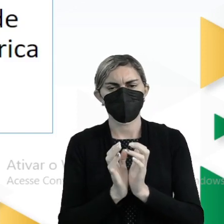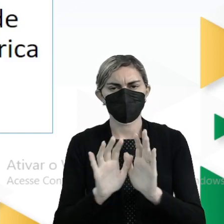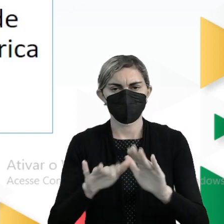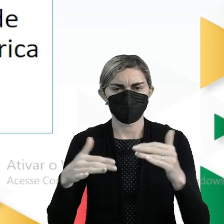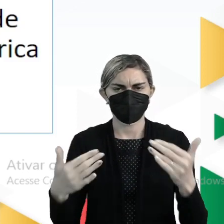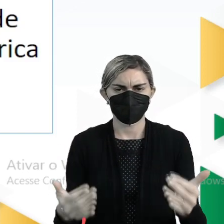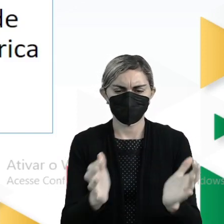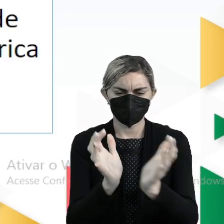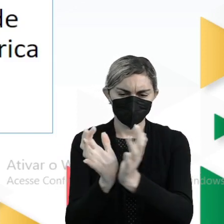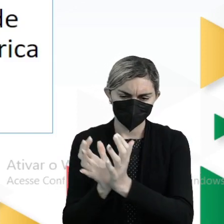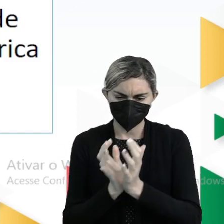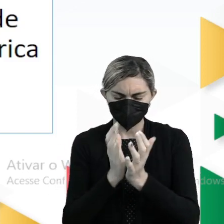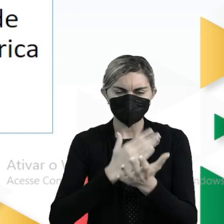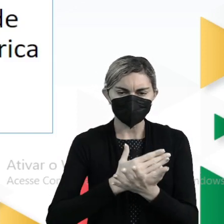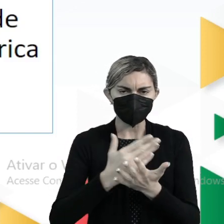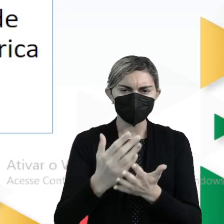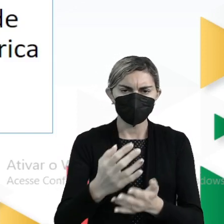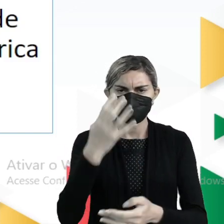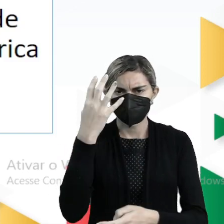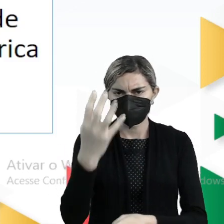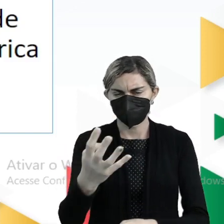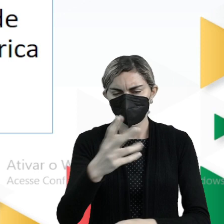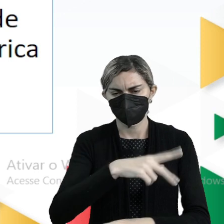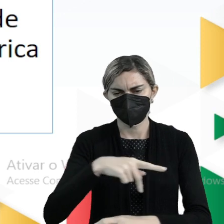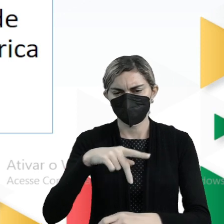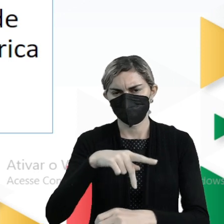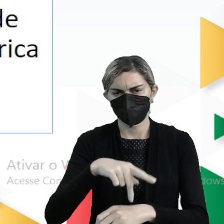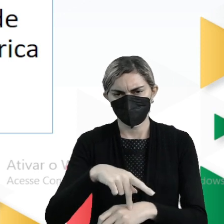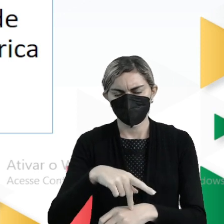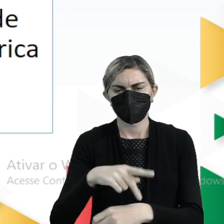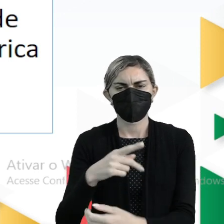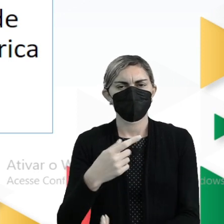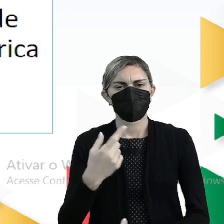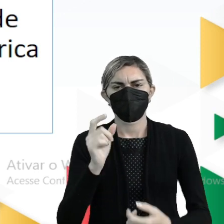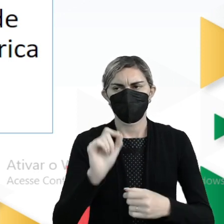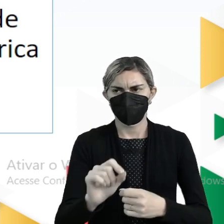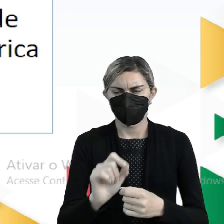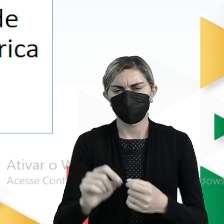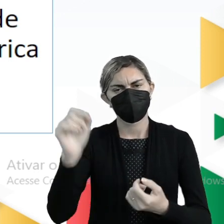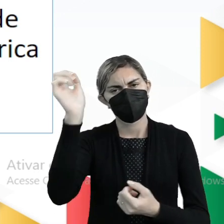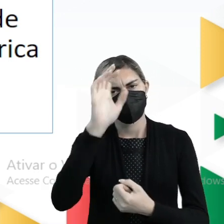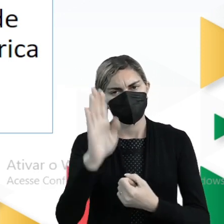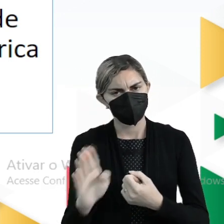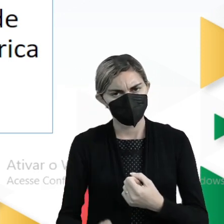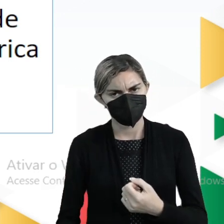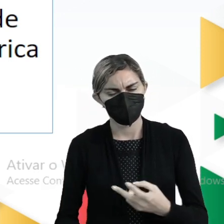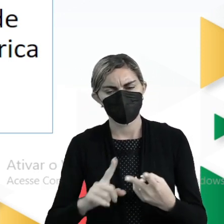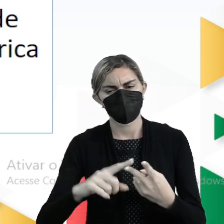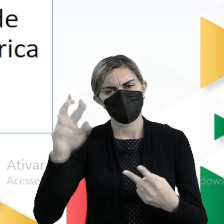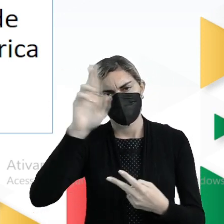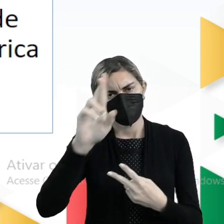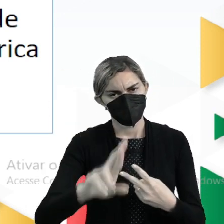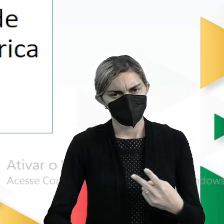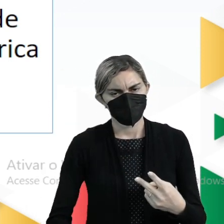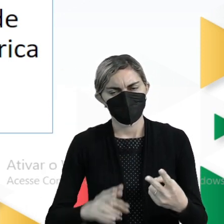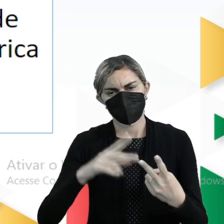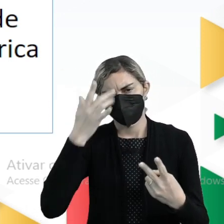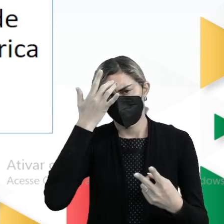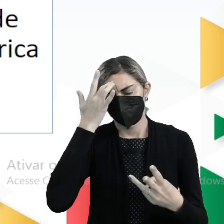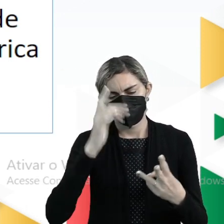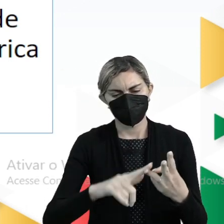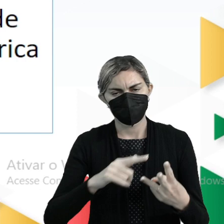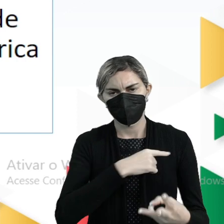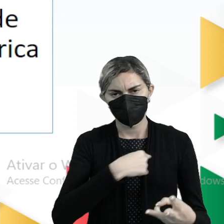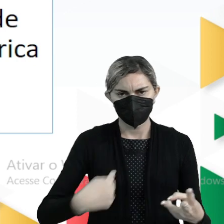Então, o agrupamento começou com 4 países sob o nome de BRIC, que foi Brasil, Rússia, Índia e